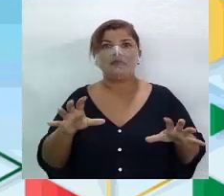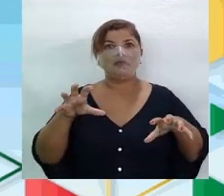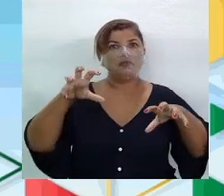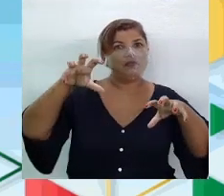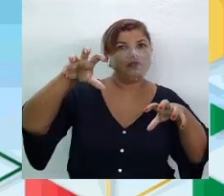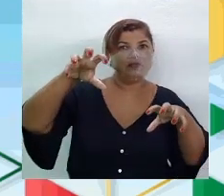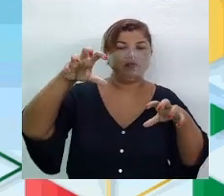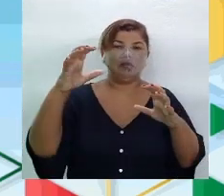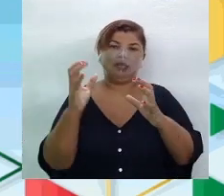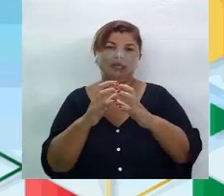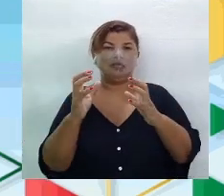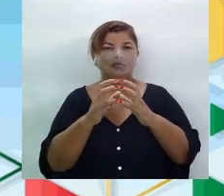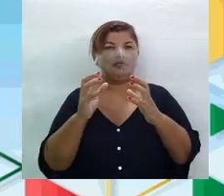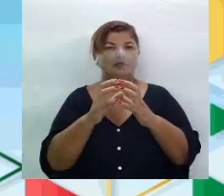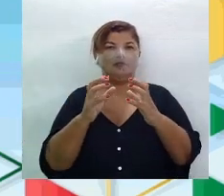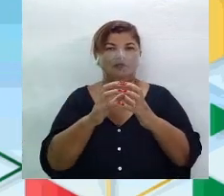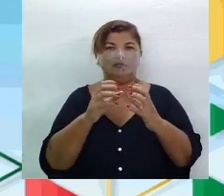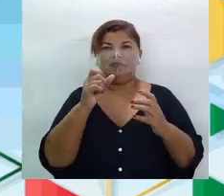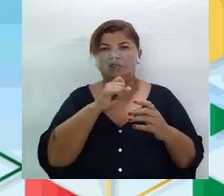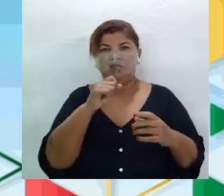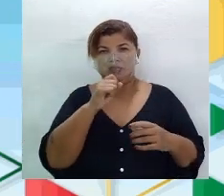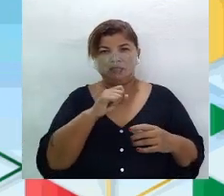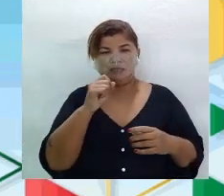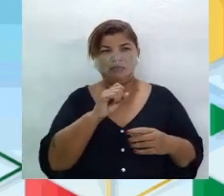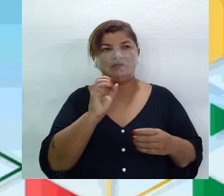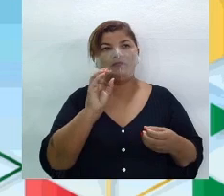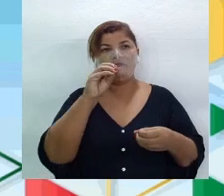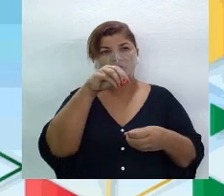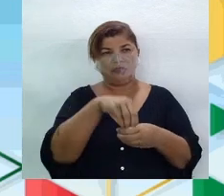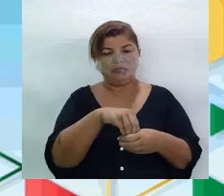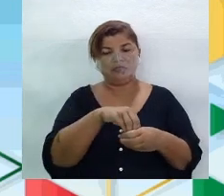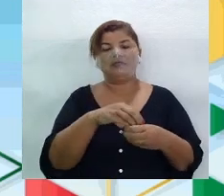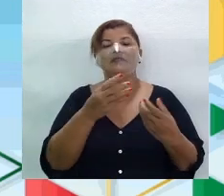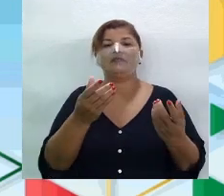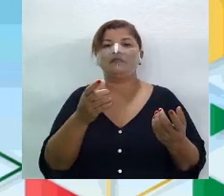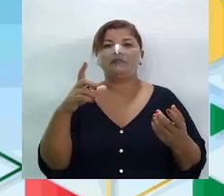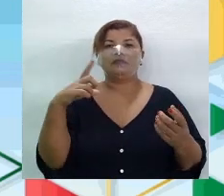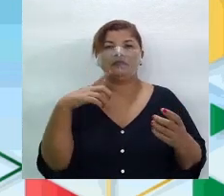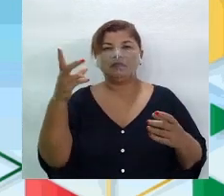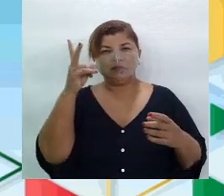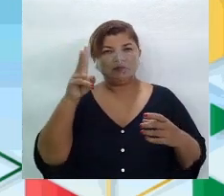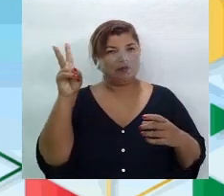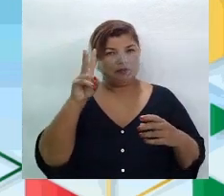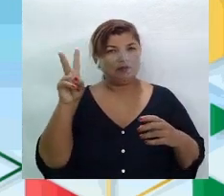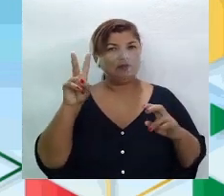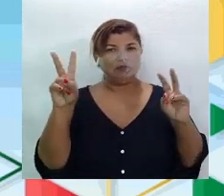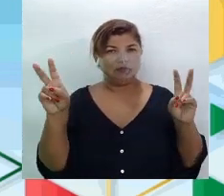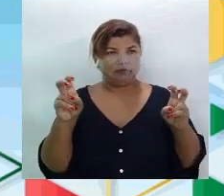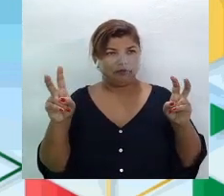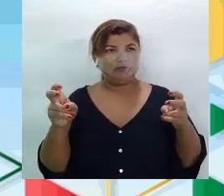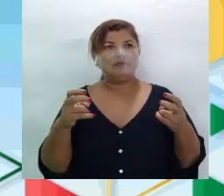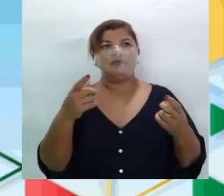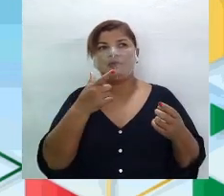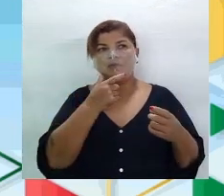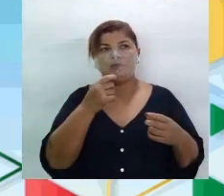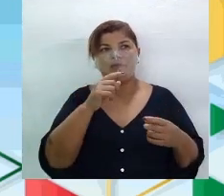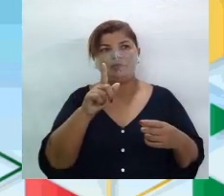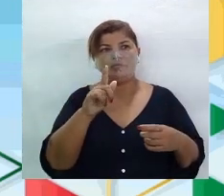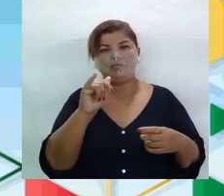Recife Velho. Só que dentro de Assombrações do Recife Velho, essa obra que é do grande, qual, não, professor? Gilberto Freire. Gilberto